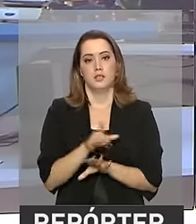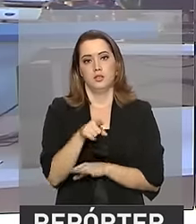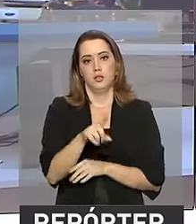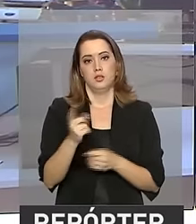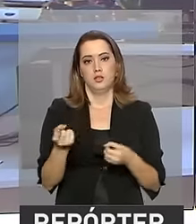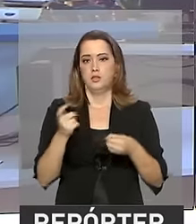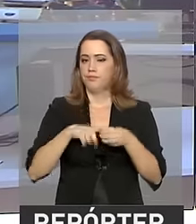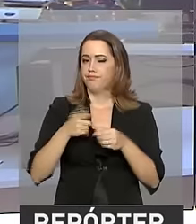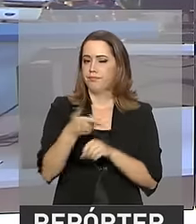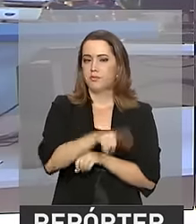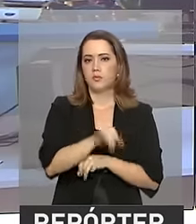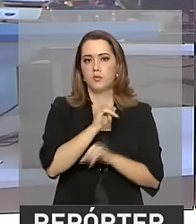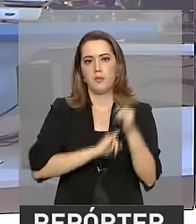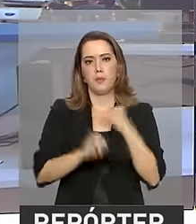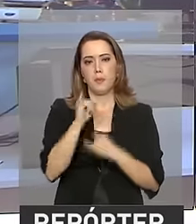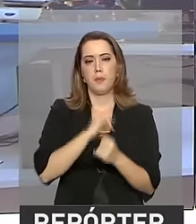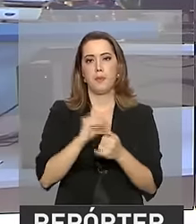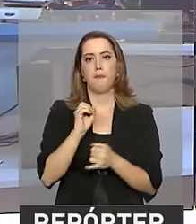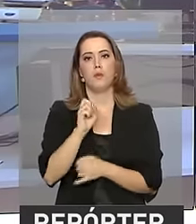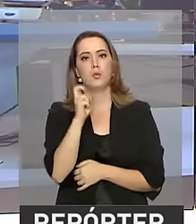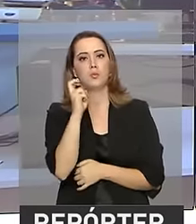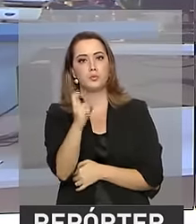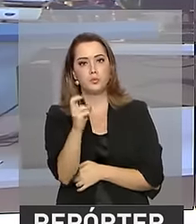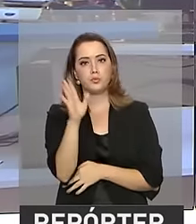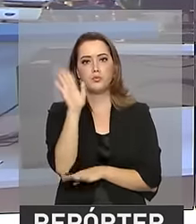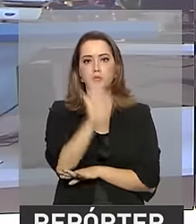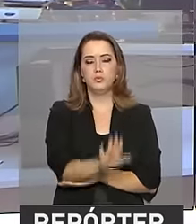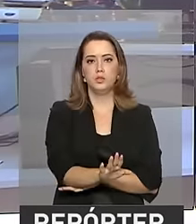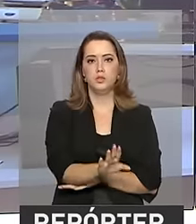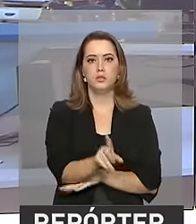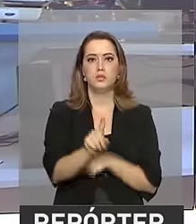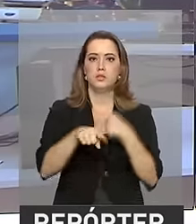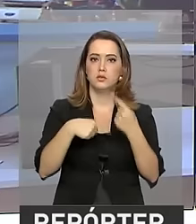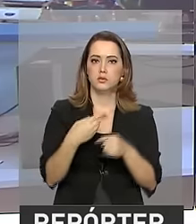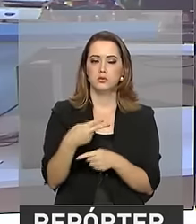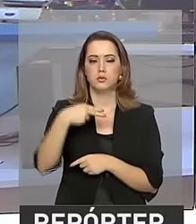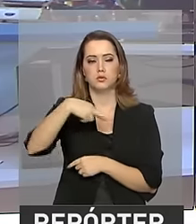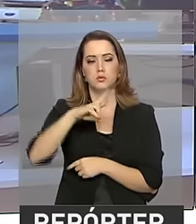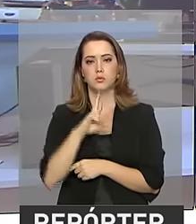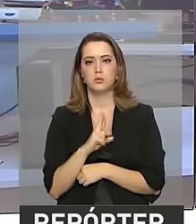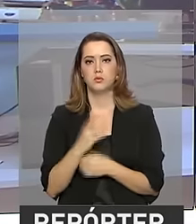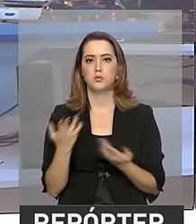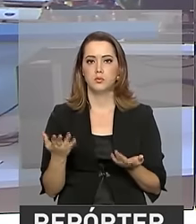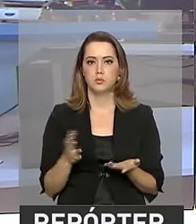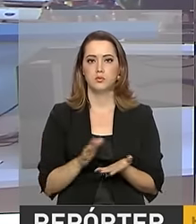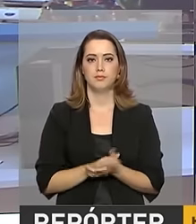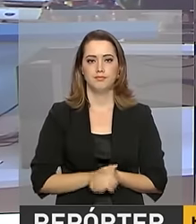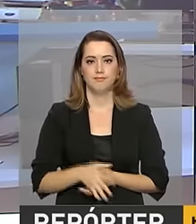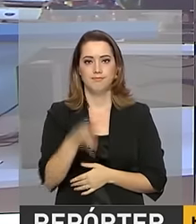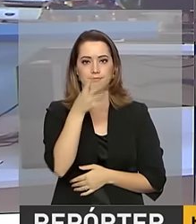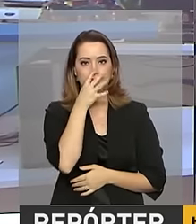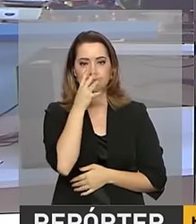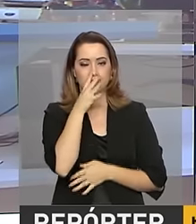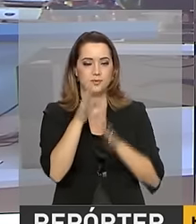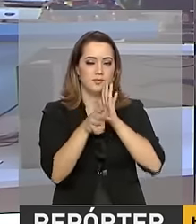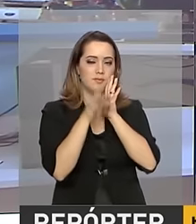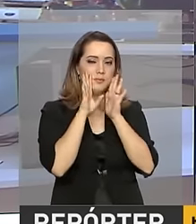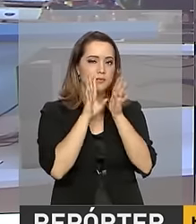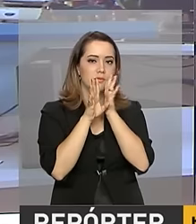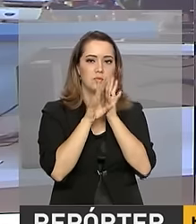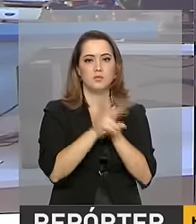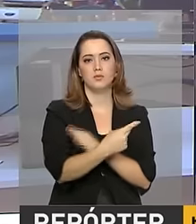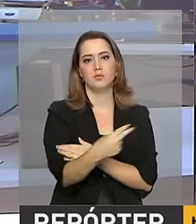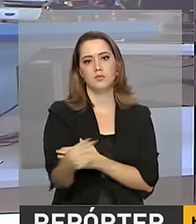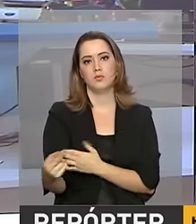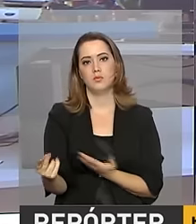a qualquer momento com outras informações ou às 5 horas da tarde na próxima edição do repórter NBR acompanhe